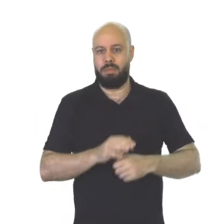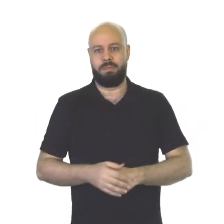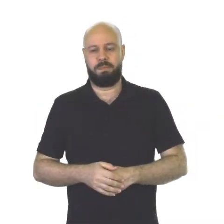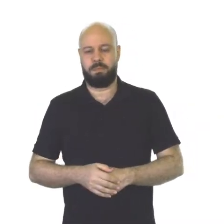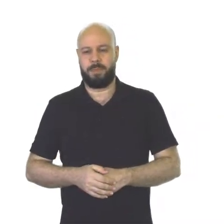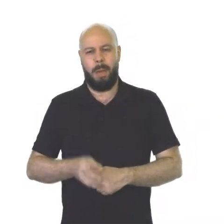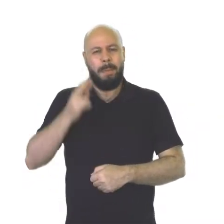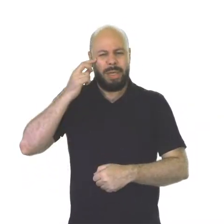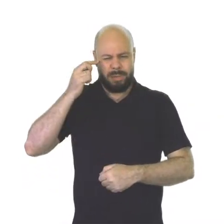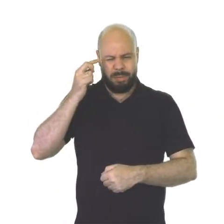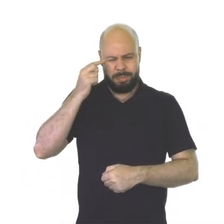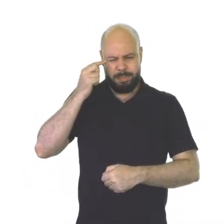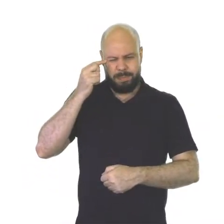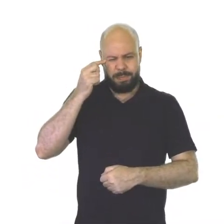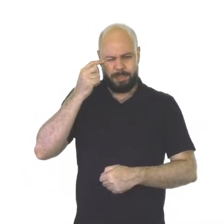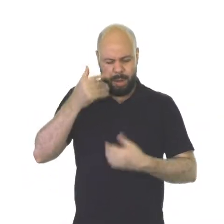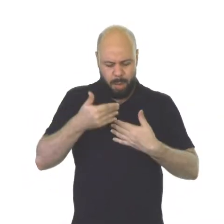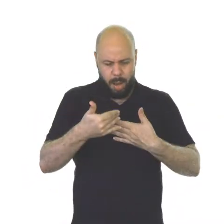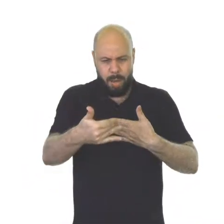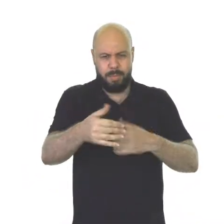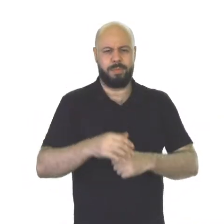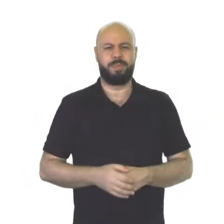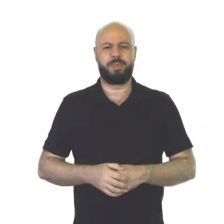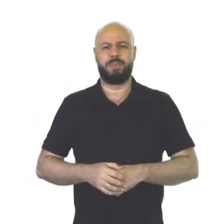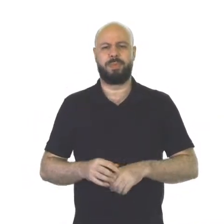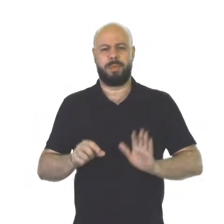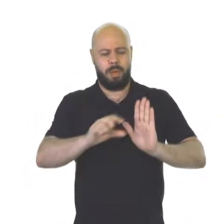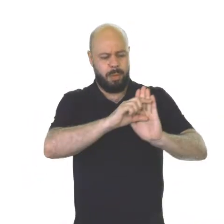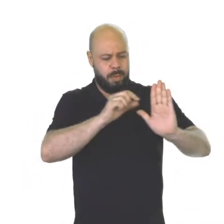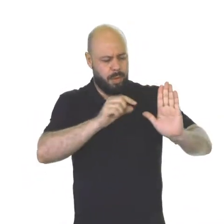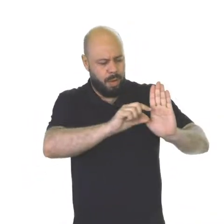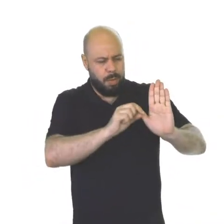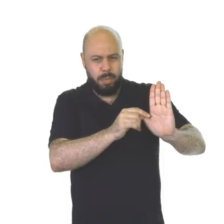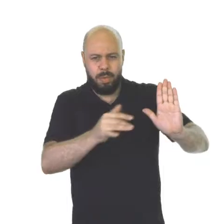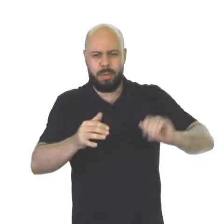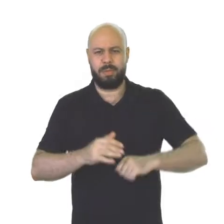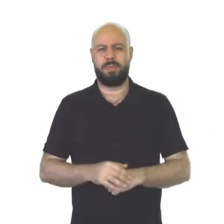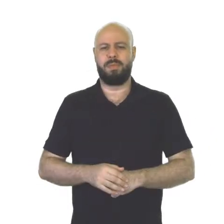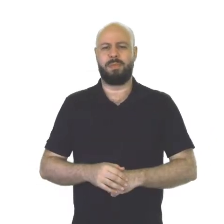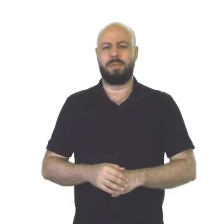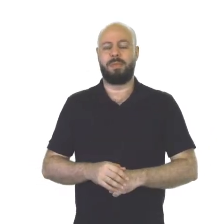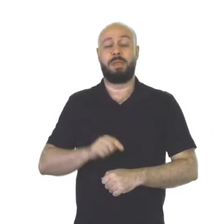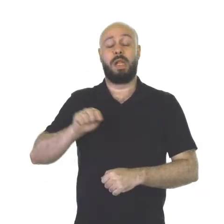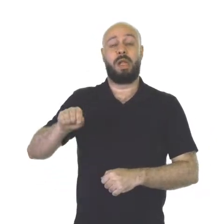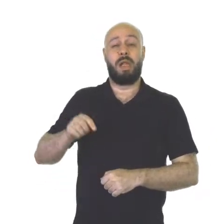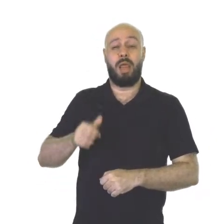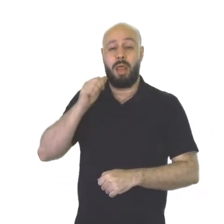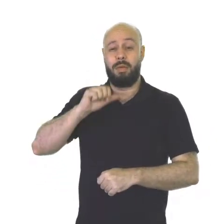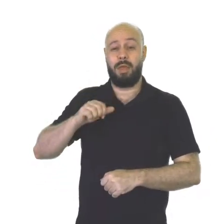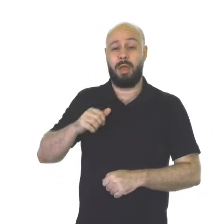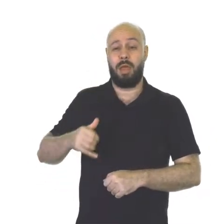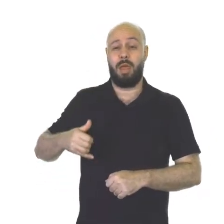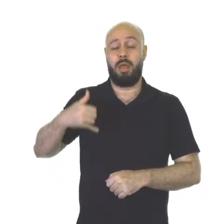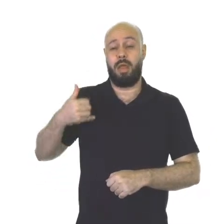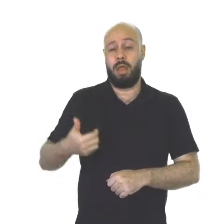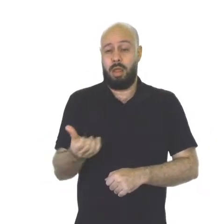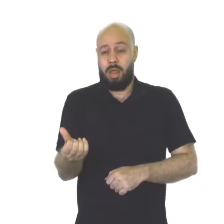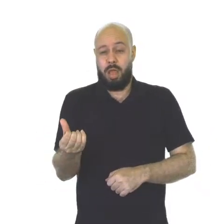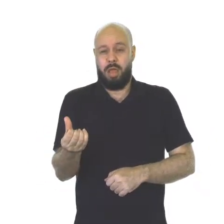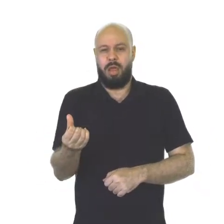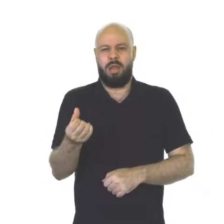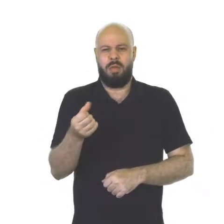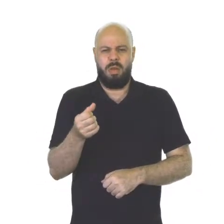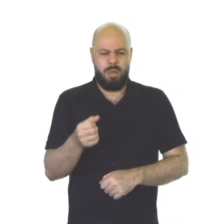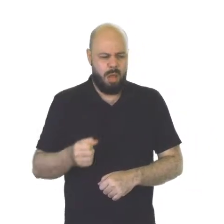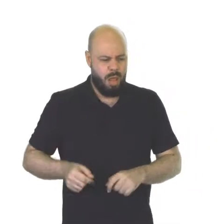a continuação da leitura, no caso da Lídia. Girl of 16 holds up class with a